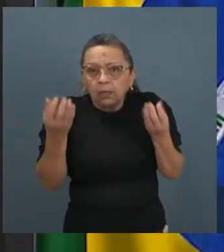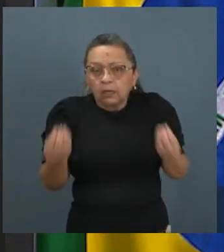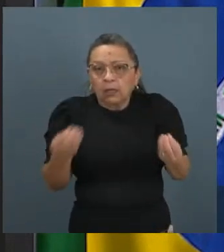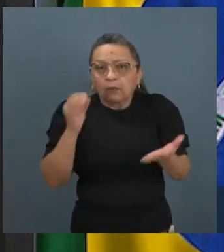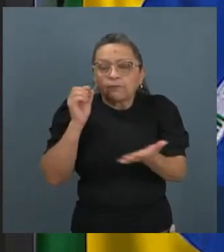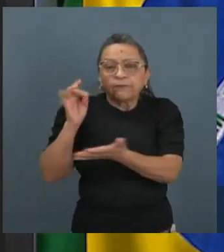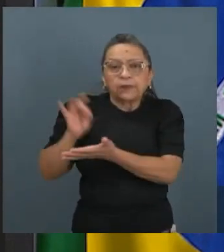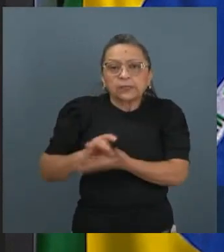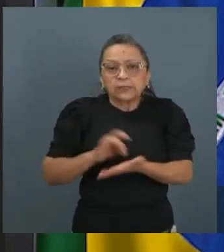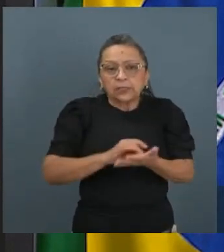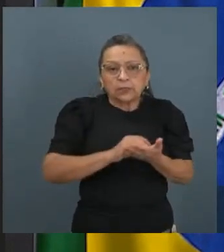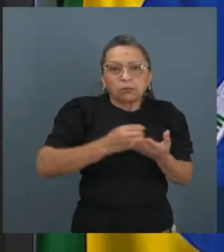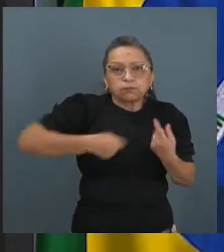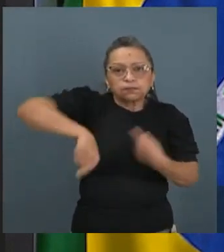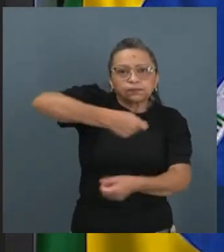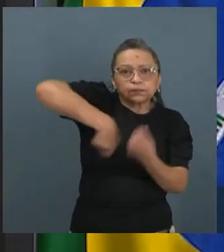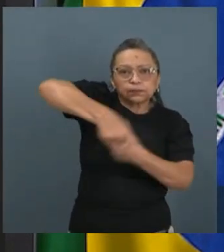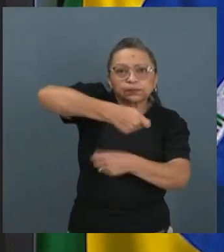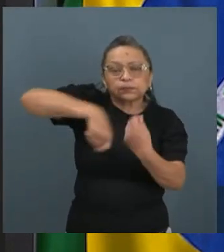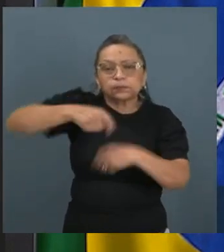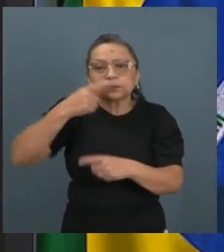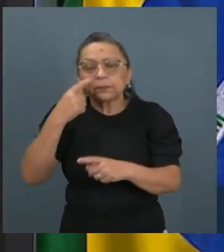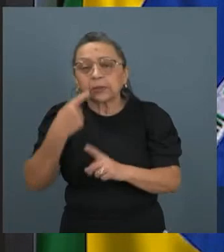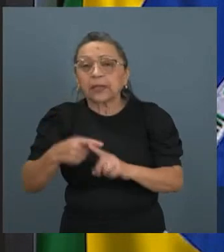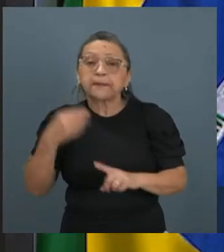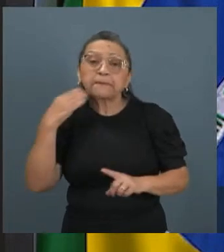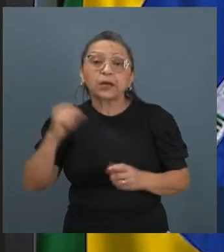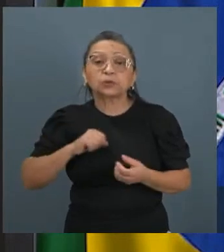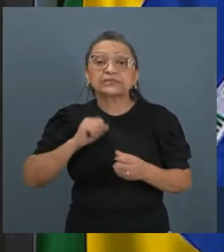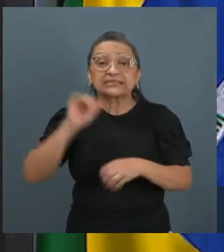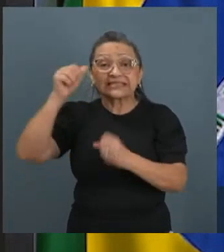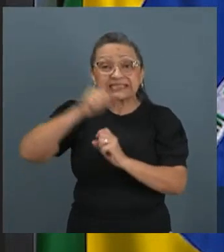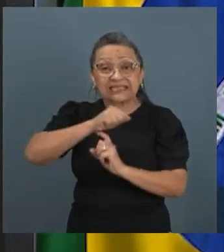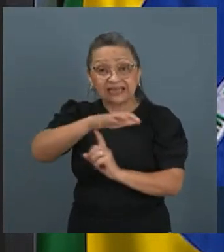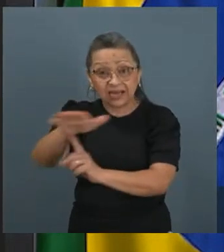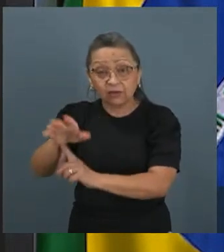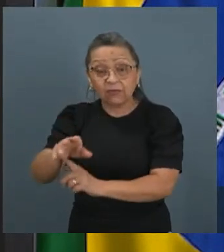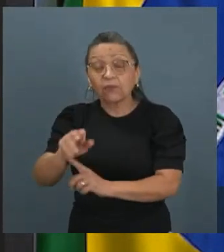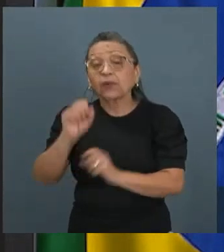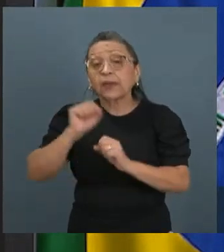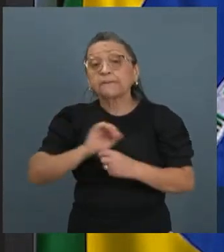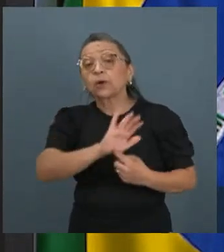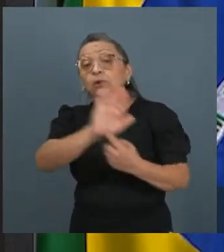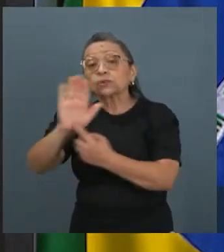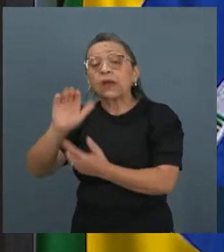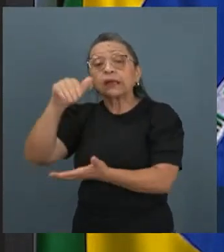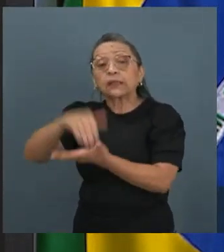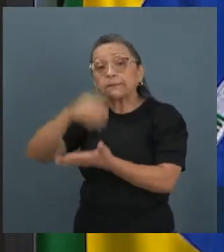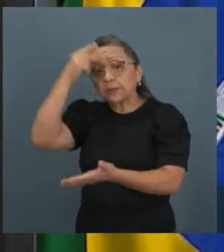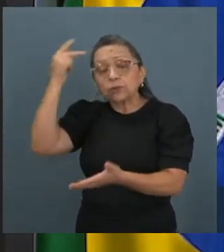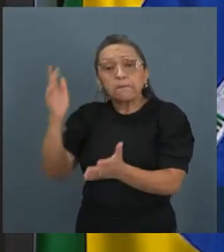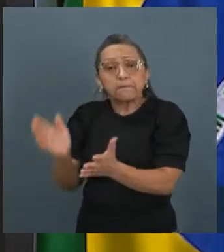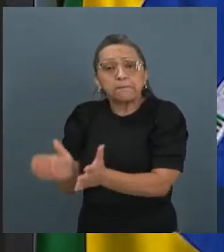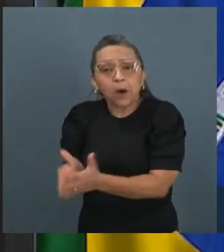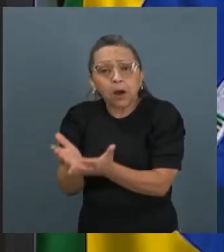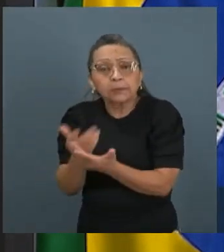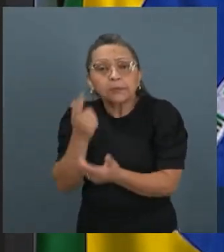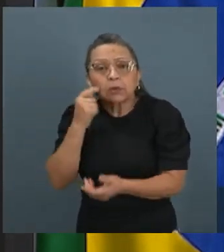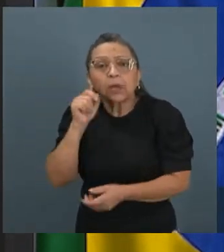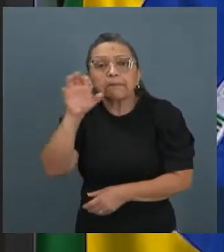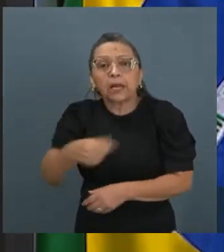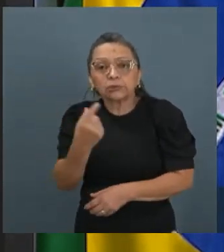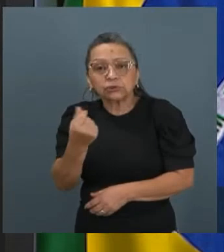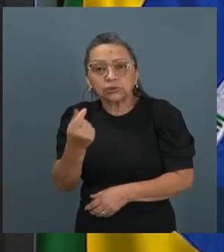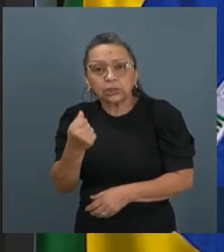ciclo macabro, pois, de acordo com o Banco Central, até os brasileiros mais pobres estão pegando o dinheiro do